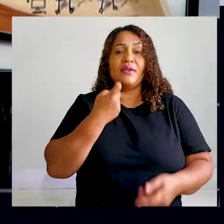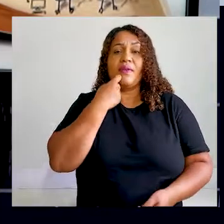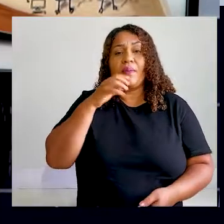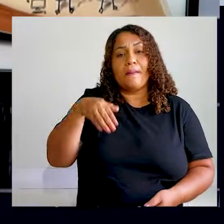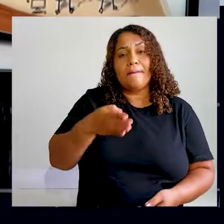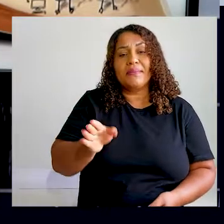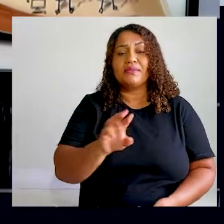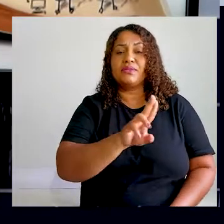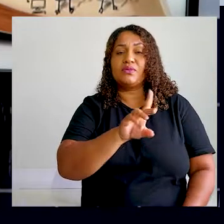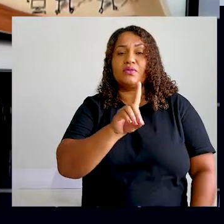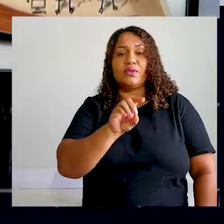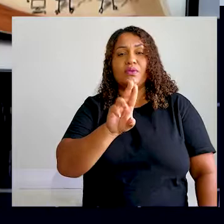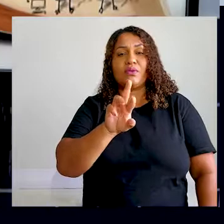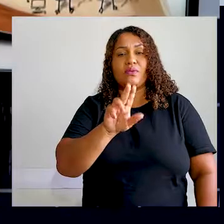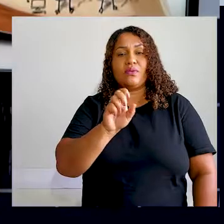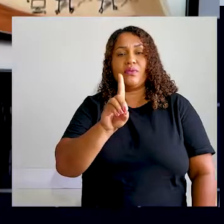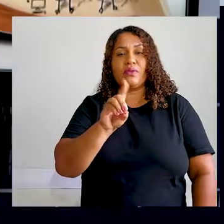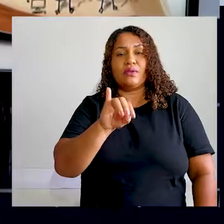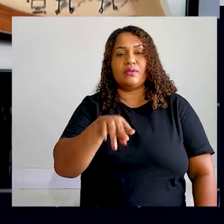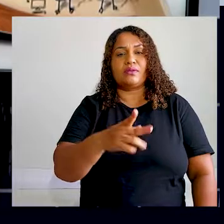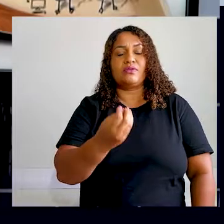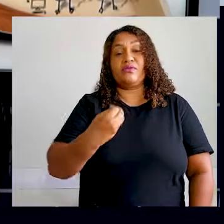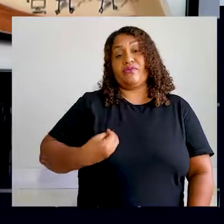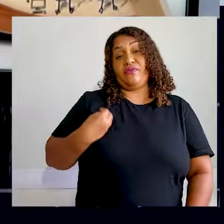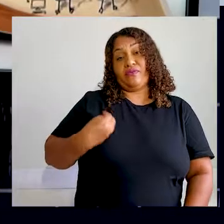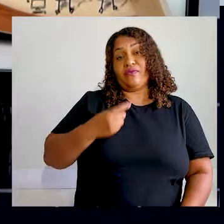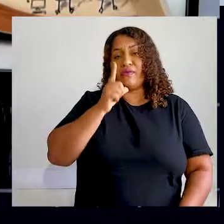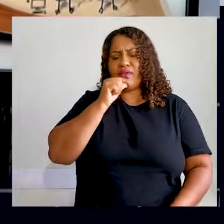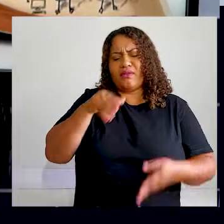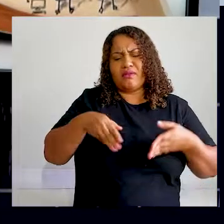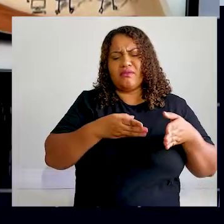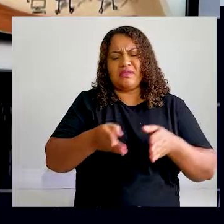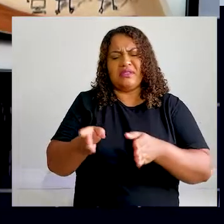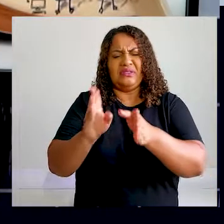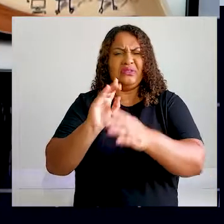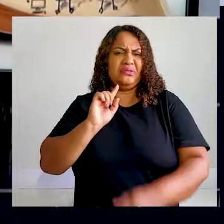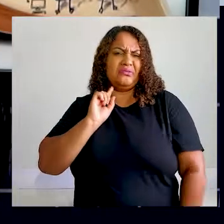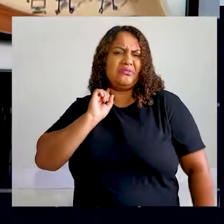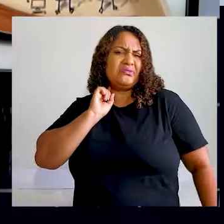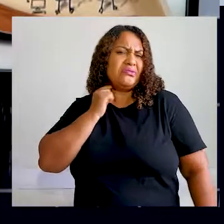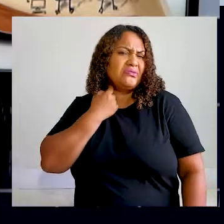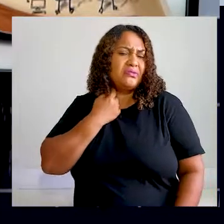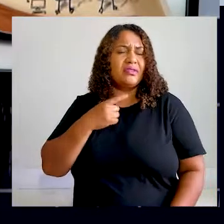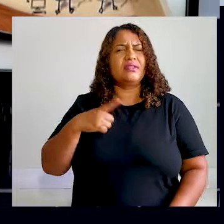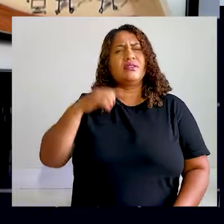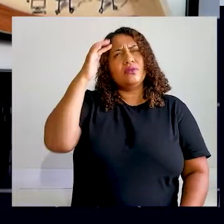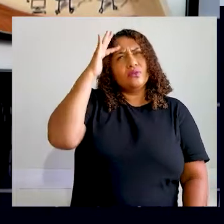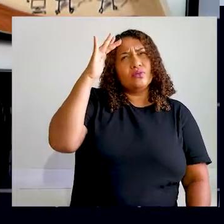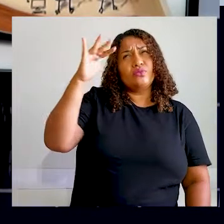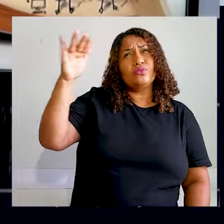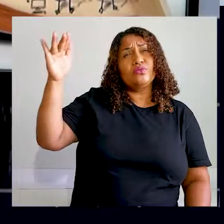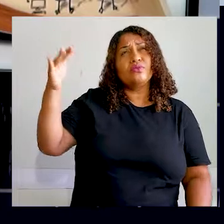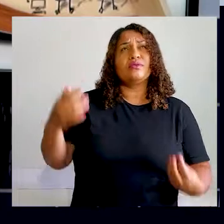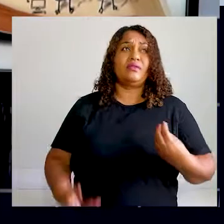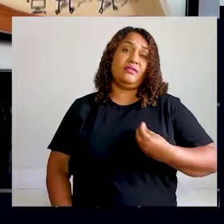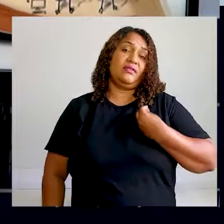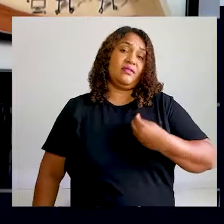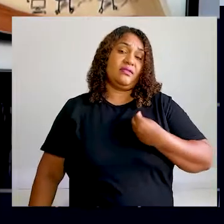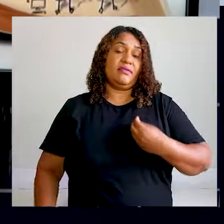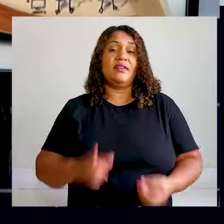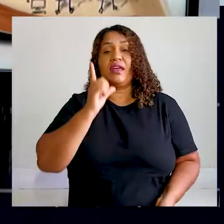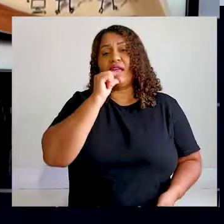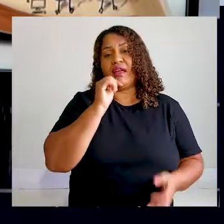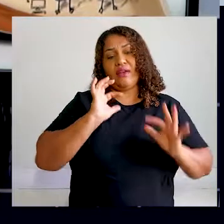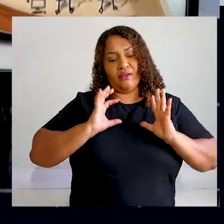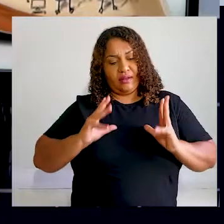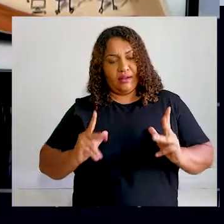de um peixinho chamado Douradinho, que vivia em um rio bastante poluído. Ele tinha um sonho, que era